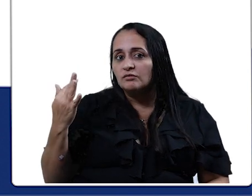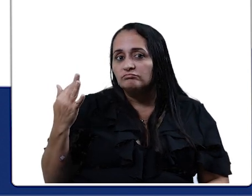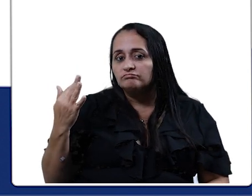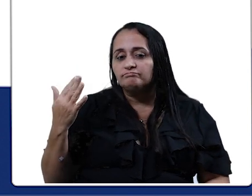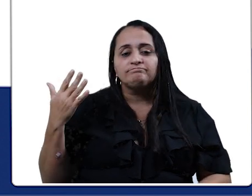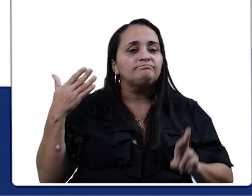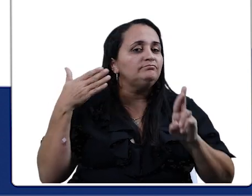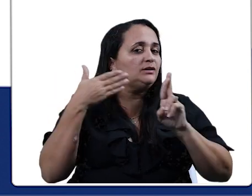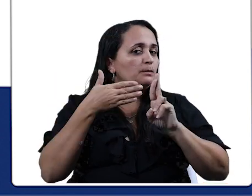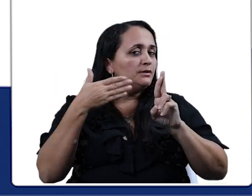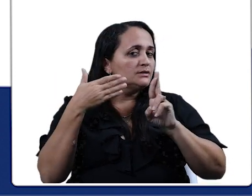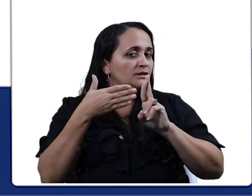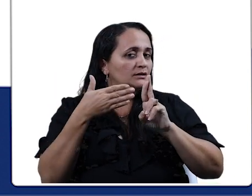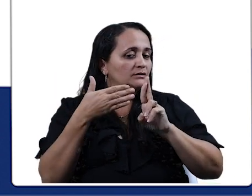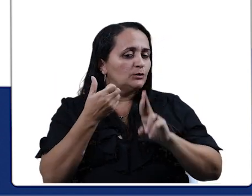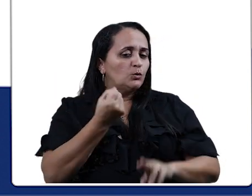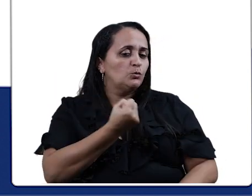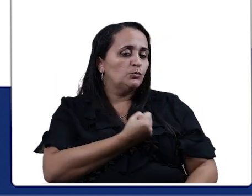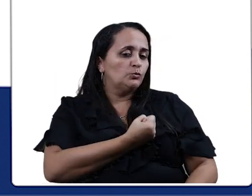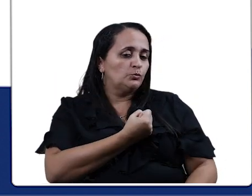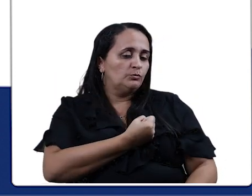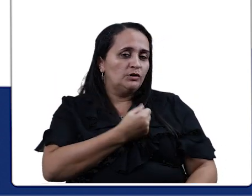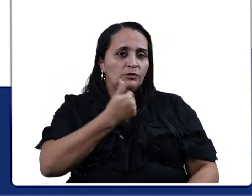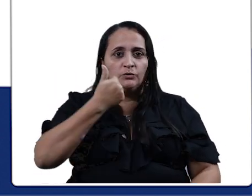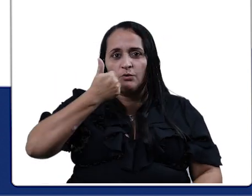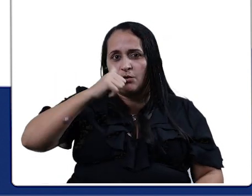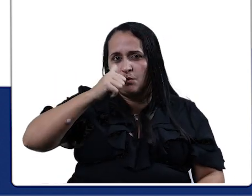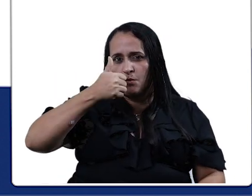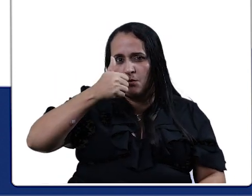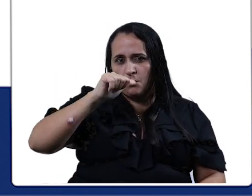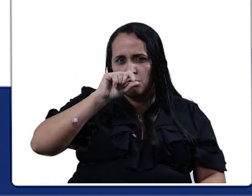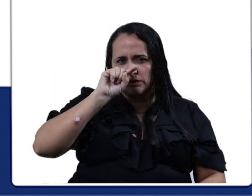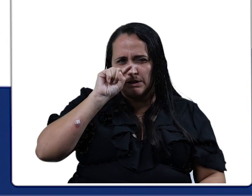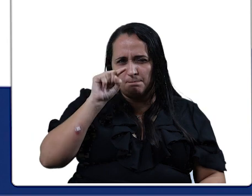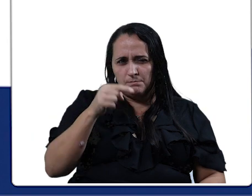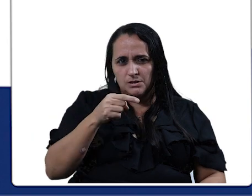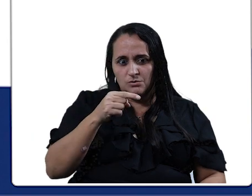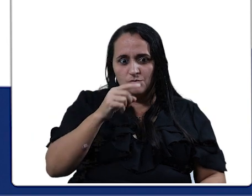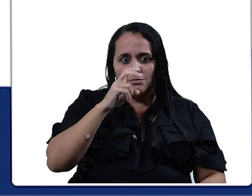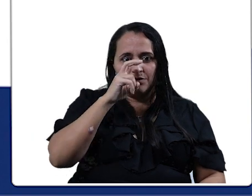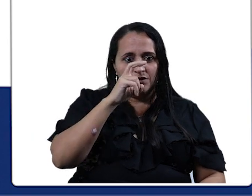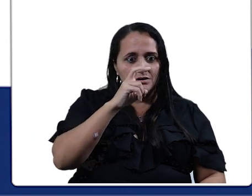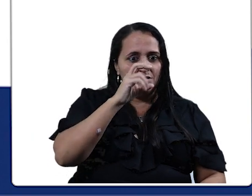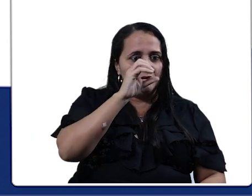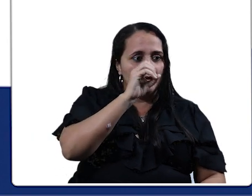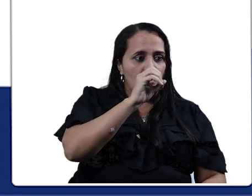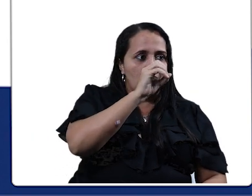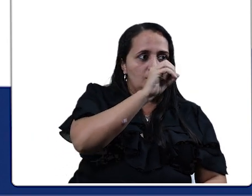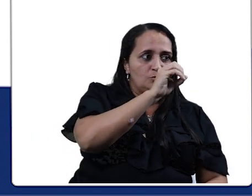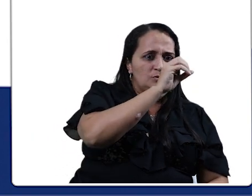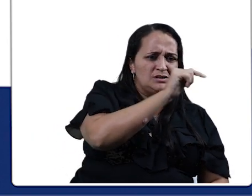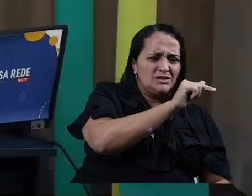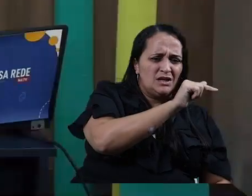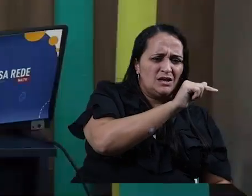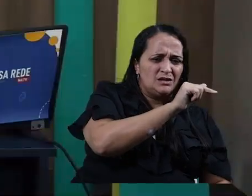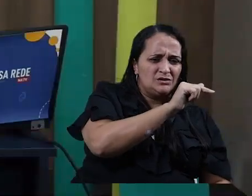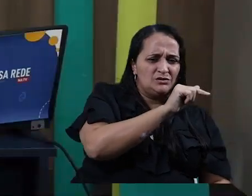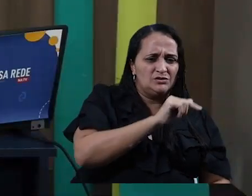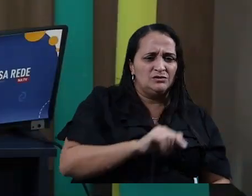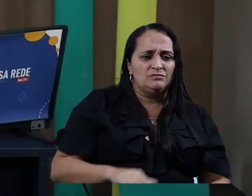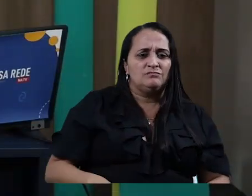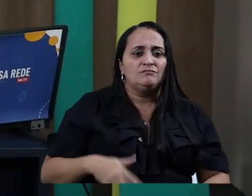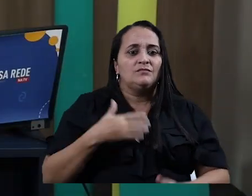representa o número 11.507? Agora, se ligue na